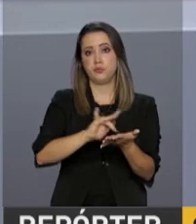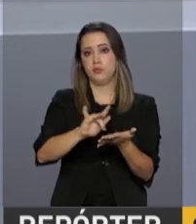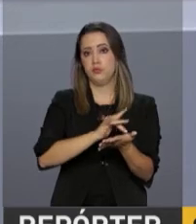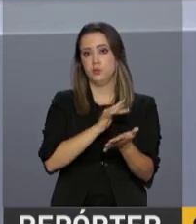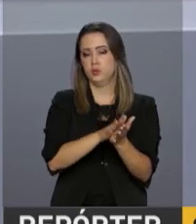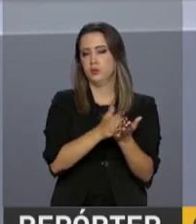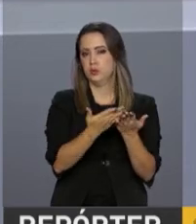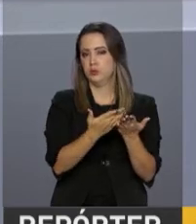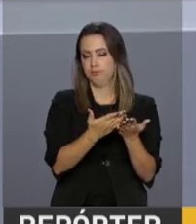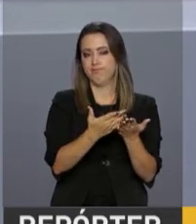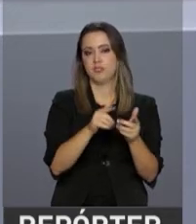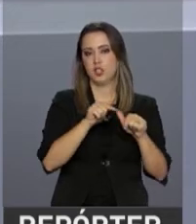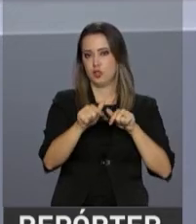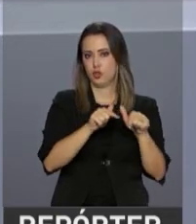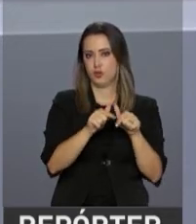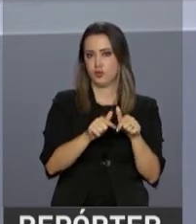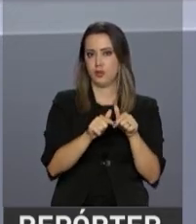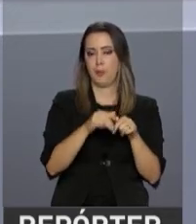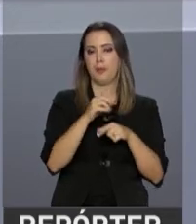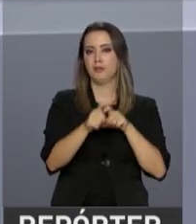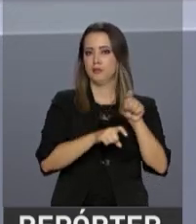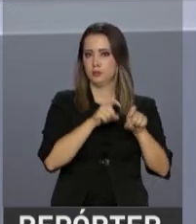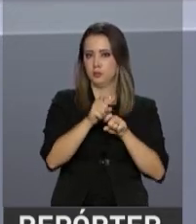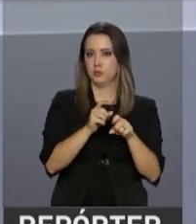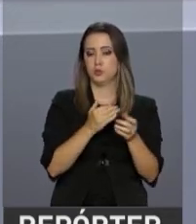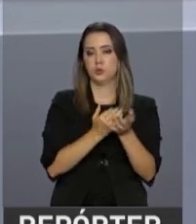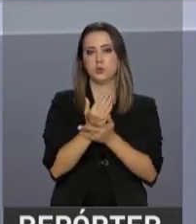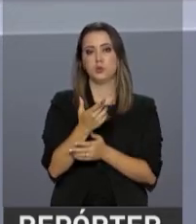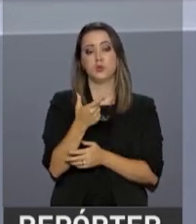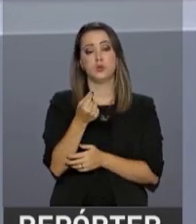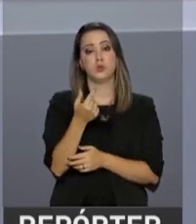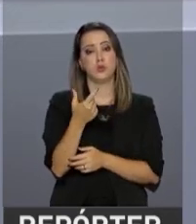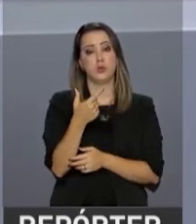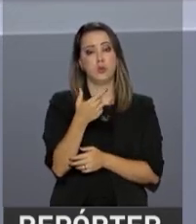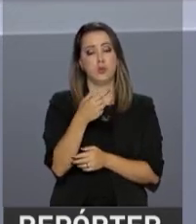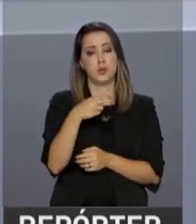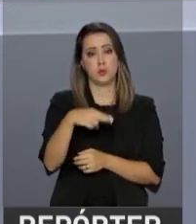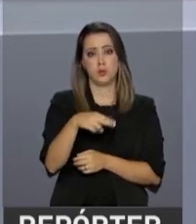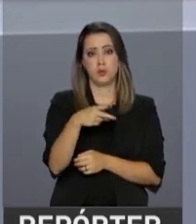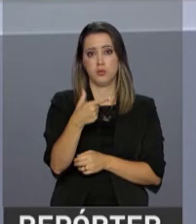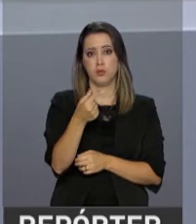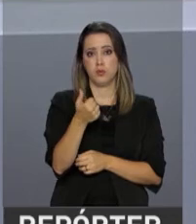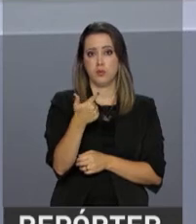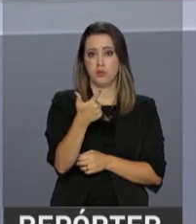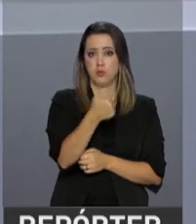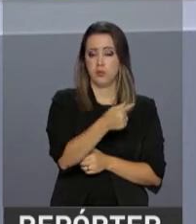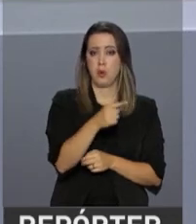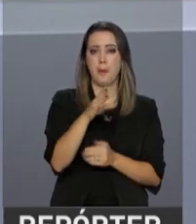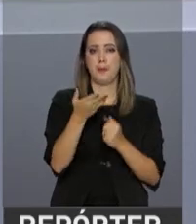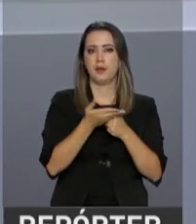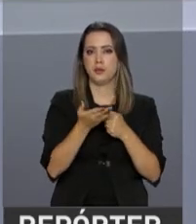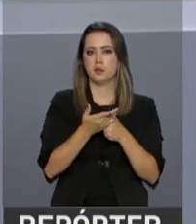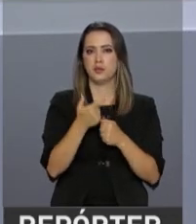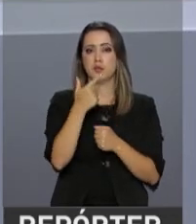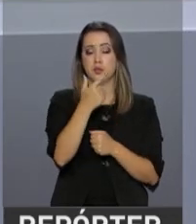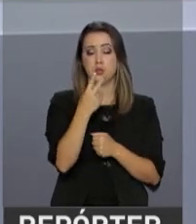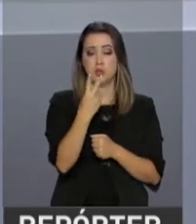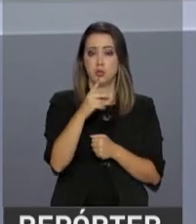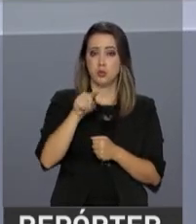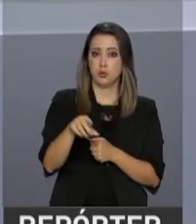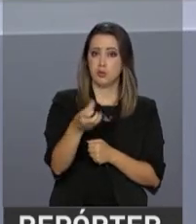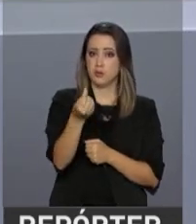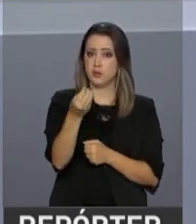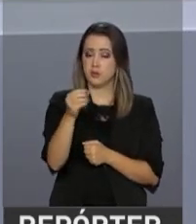telefone desde o lançamento do aplicativo em novembro de 2017 a média é de 2 mil e 600 downloads por